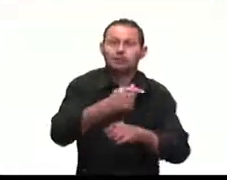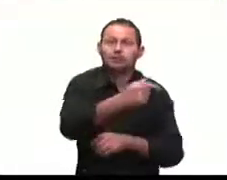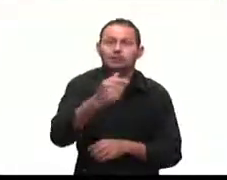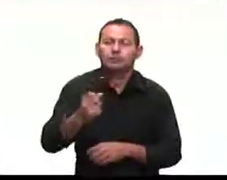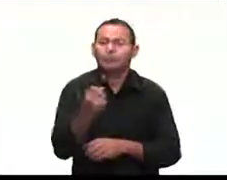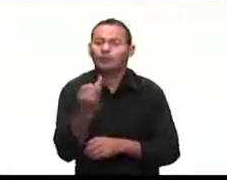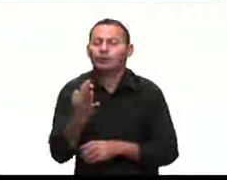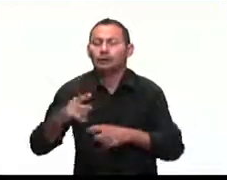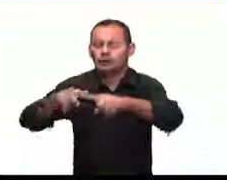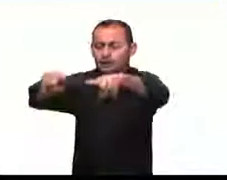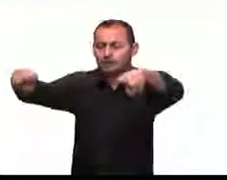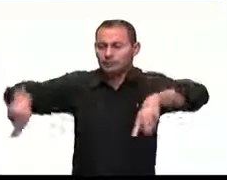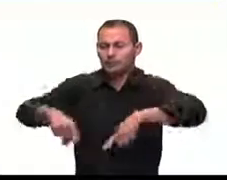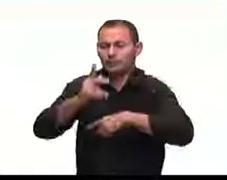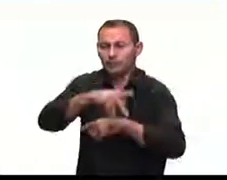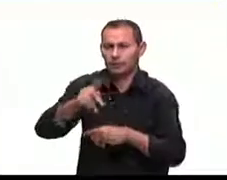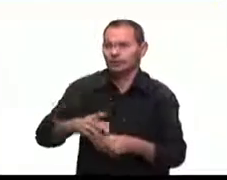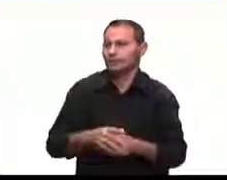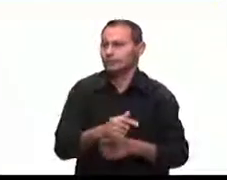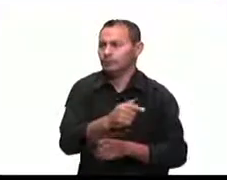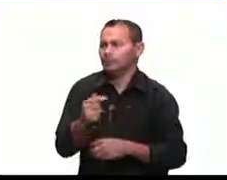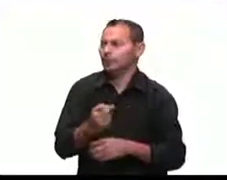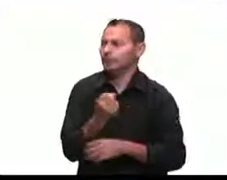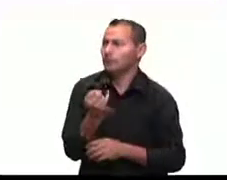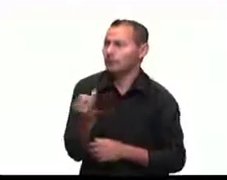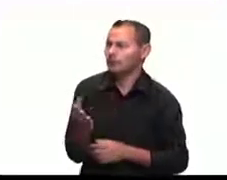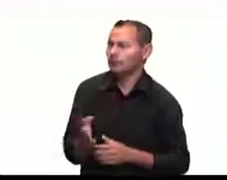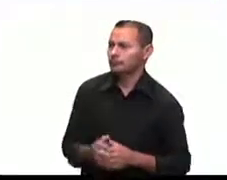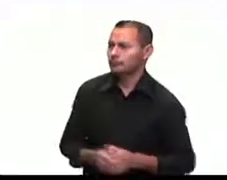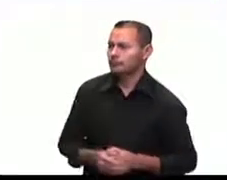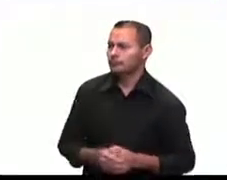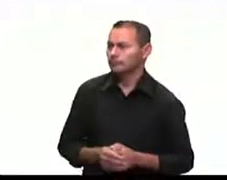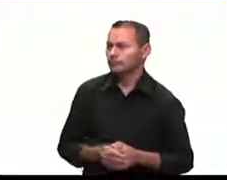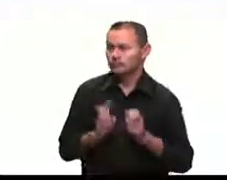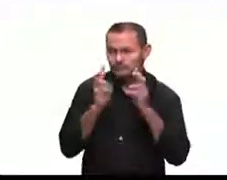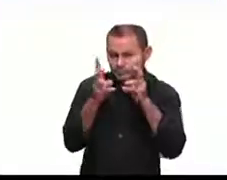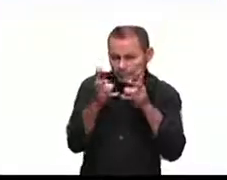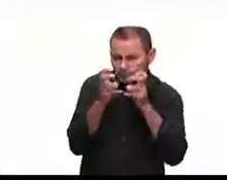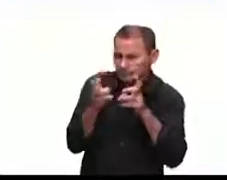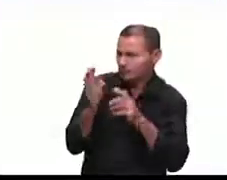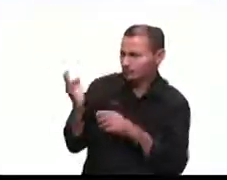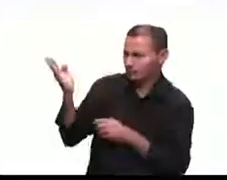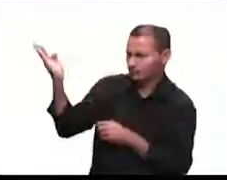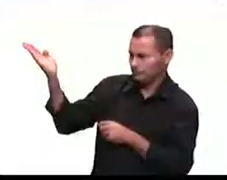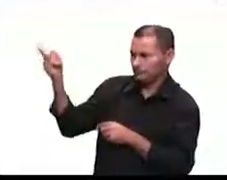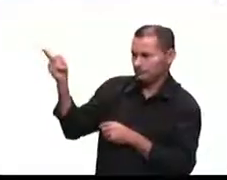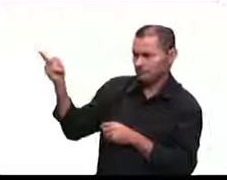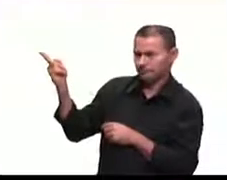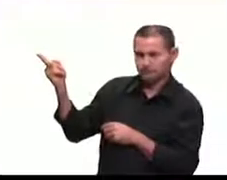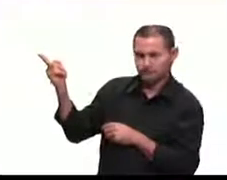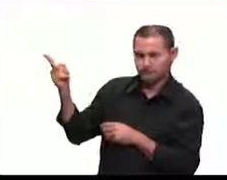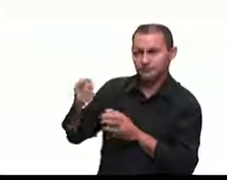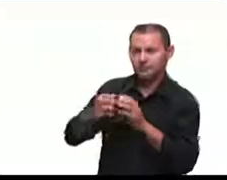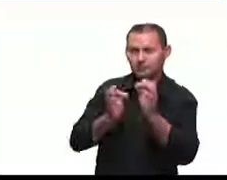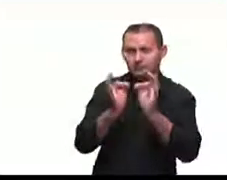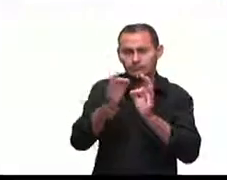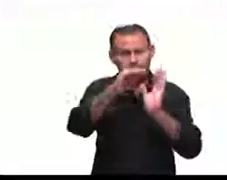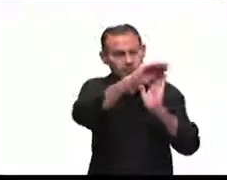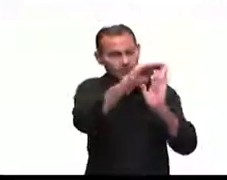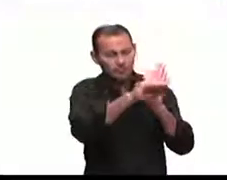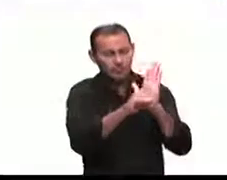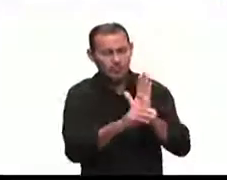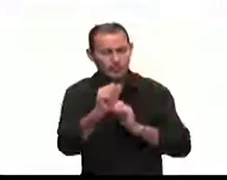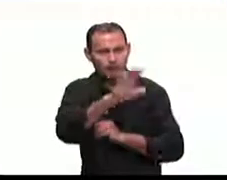o professor tem por semana, tá? Então, percebam vocês, né? No questionário que eu monto,